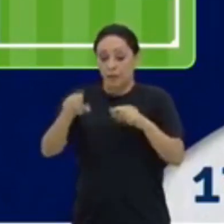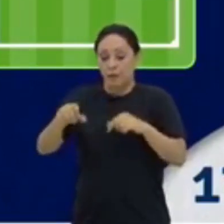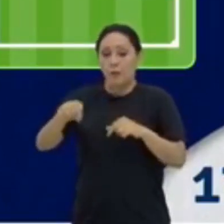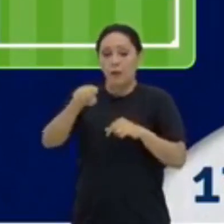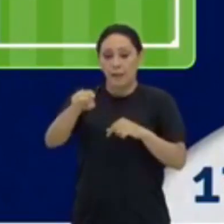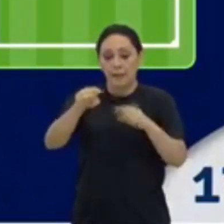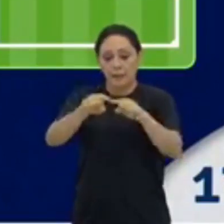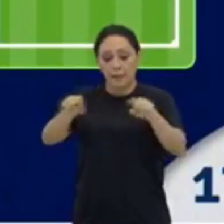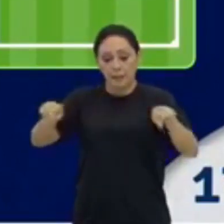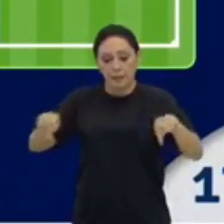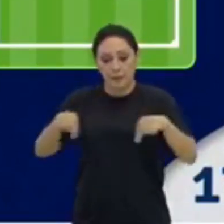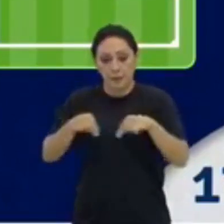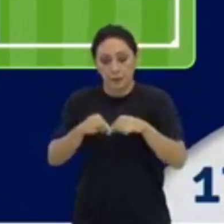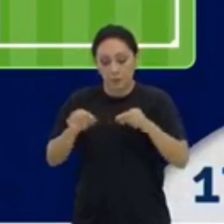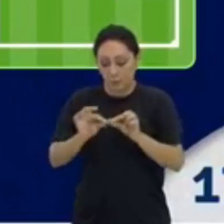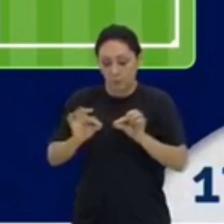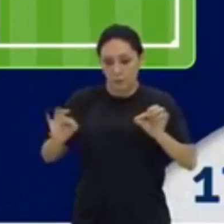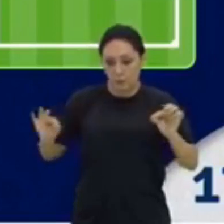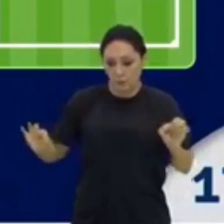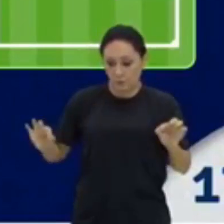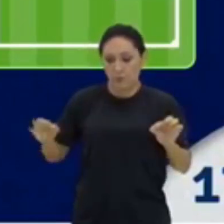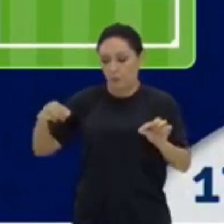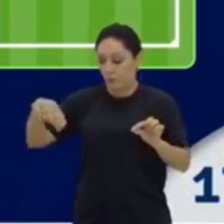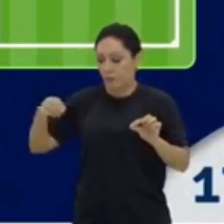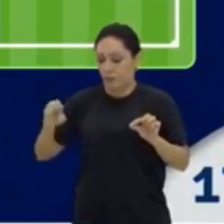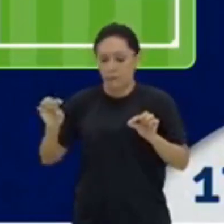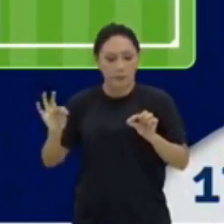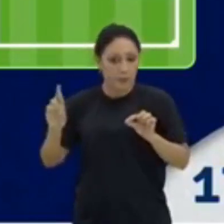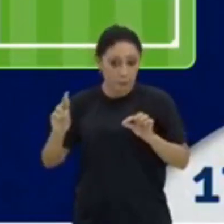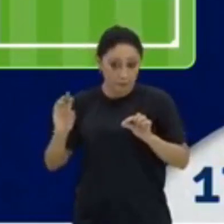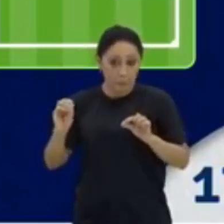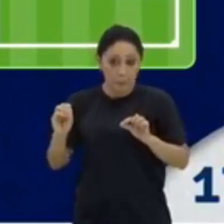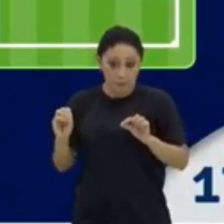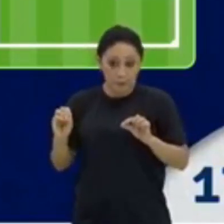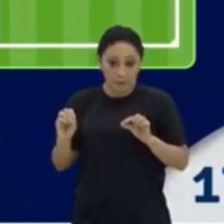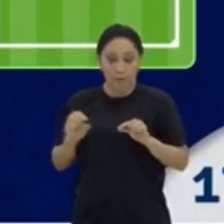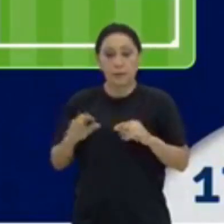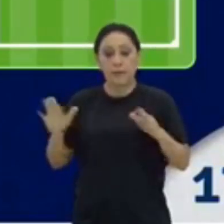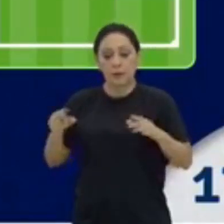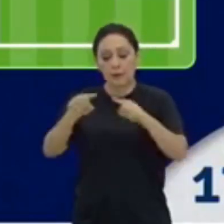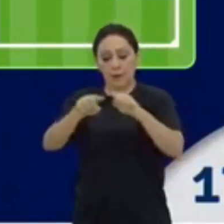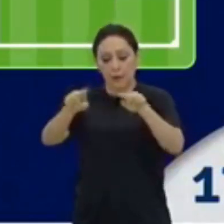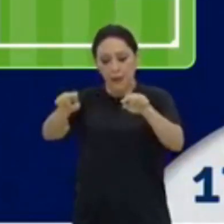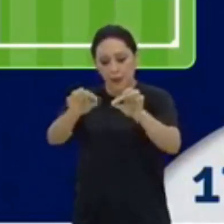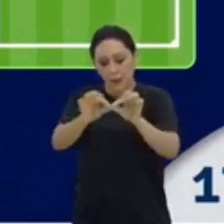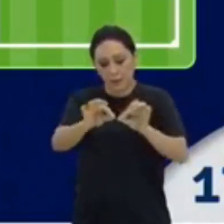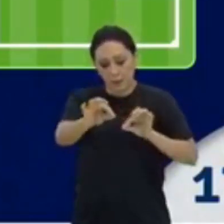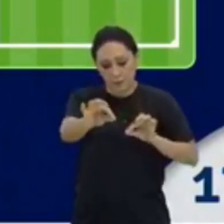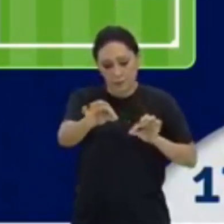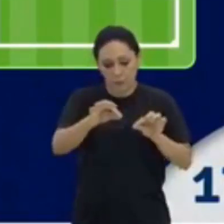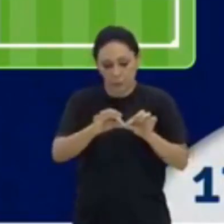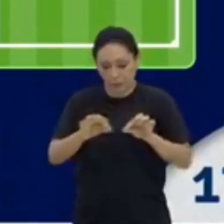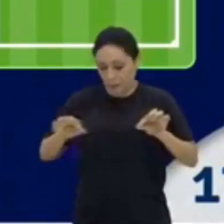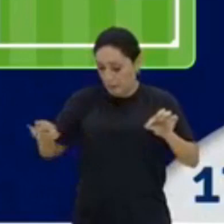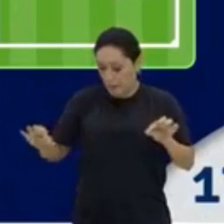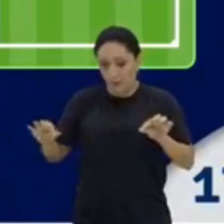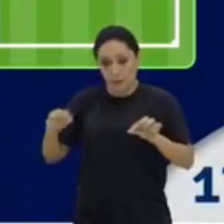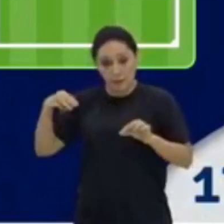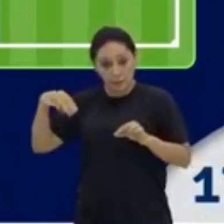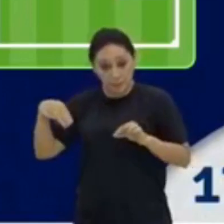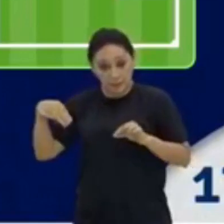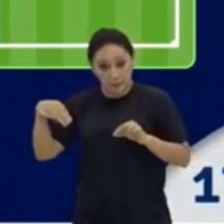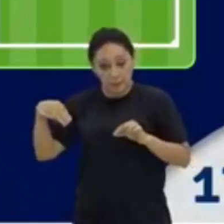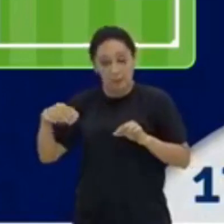você mede o comprimento em metro, tudo bem? Metro. A largura de um campo de futebol em metros, tá